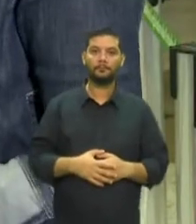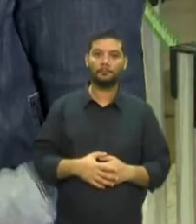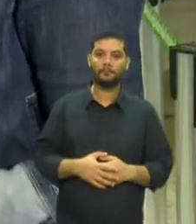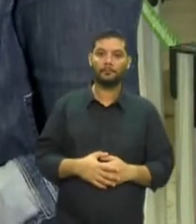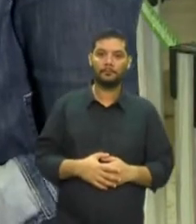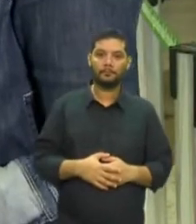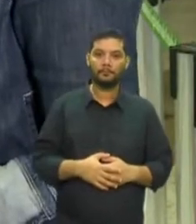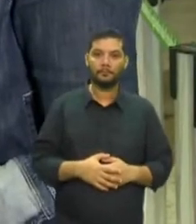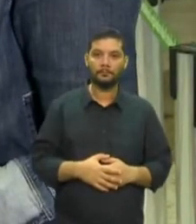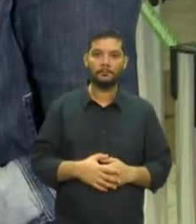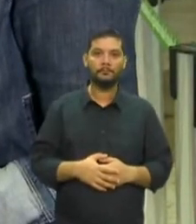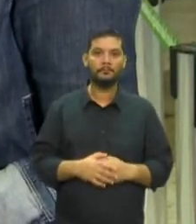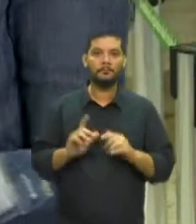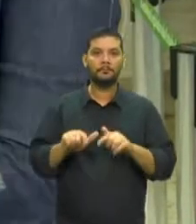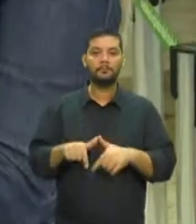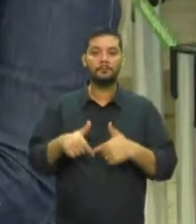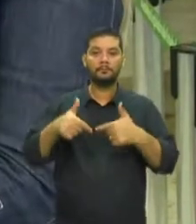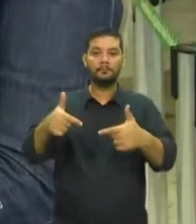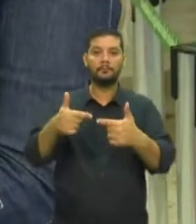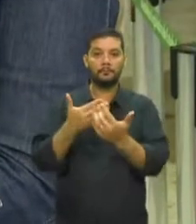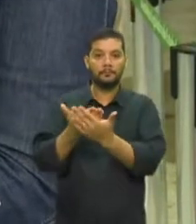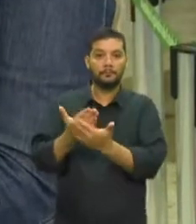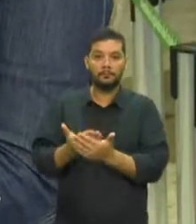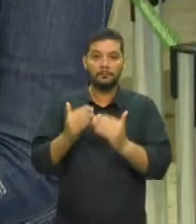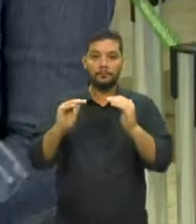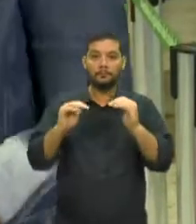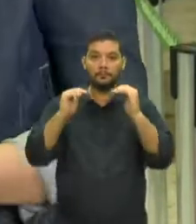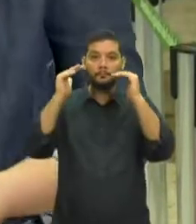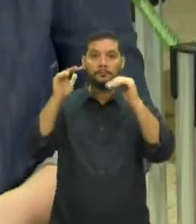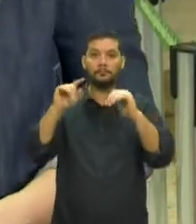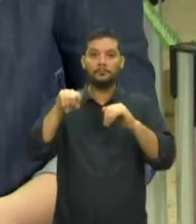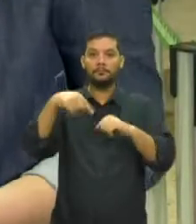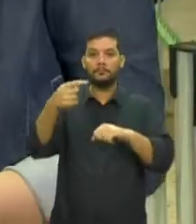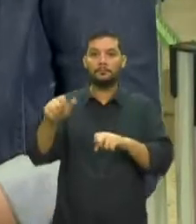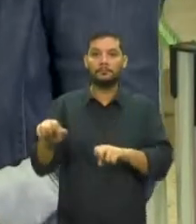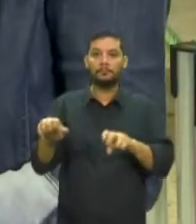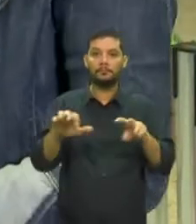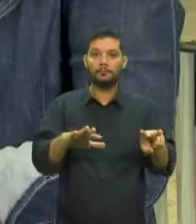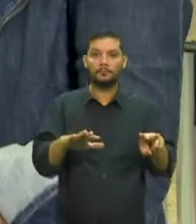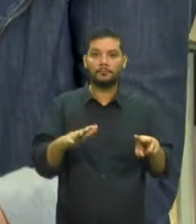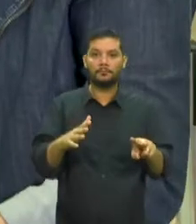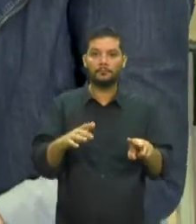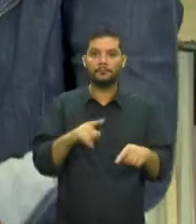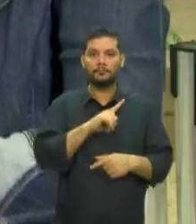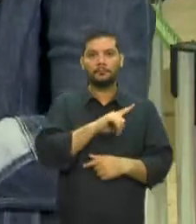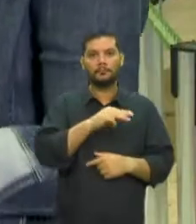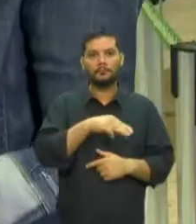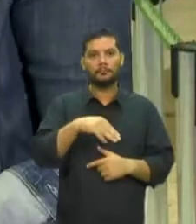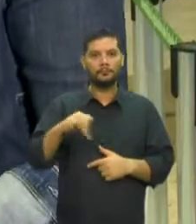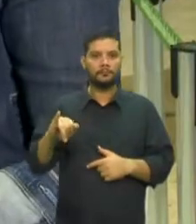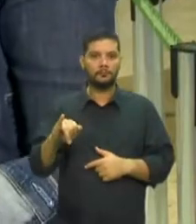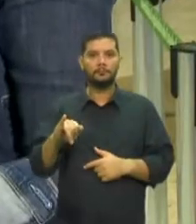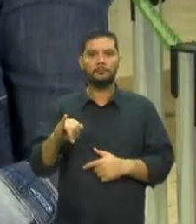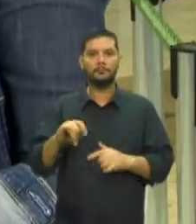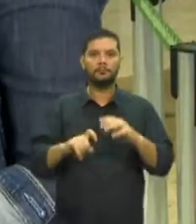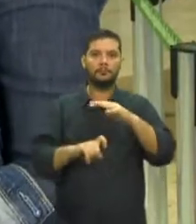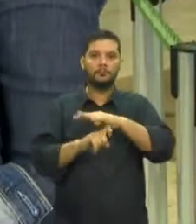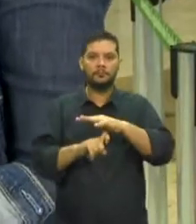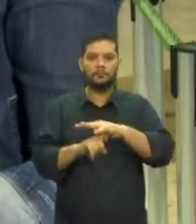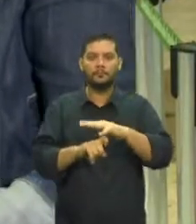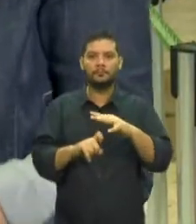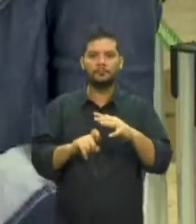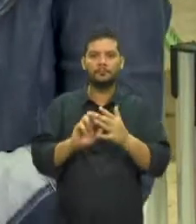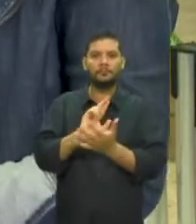da atuação do Conselho de Altos Estudos nessa semana que vem, né? Vai ter um evento lá em Itapipoca, vai ter feira, vai ter serviços ali ofertados